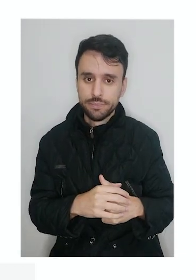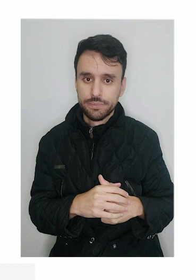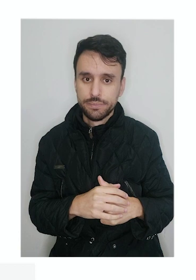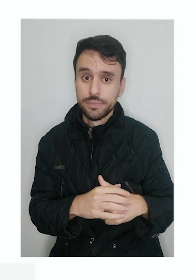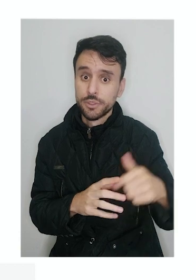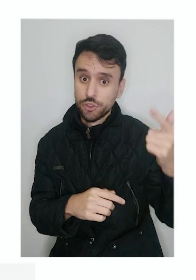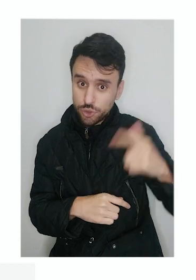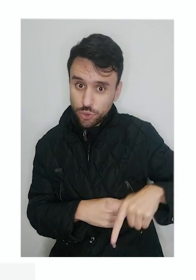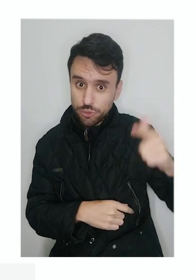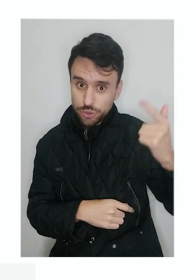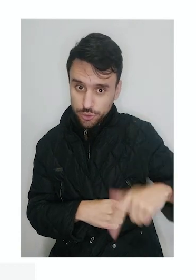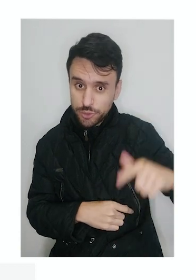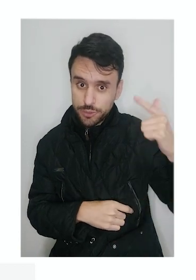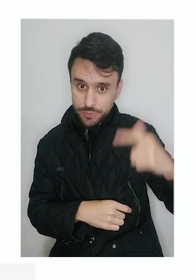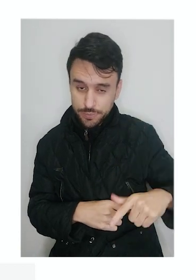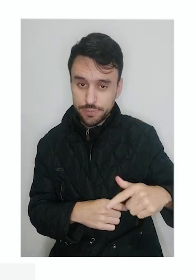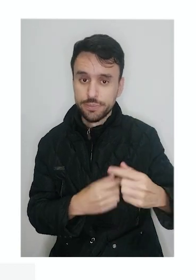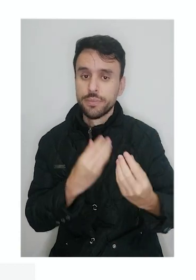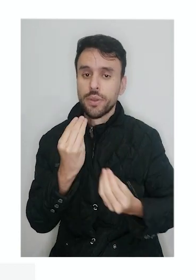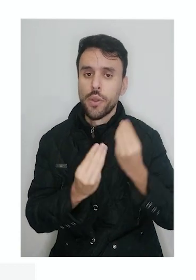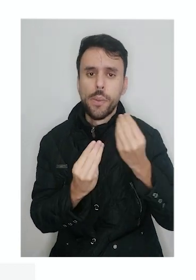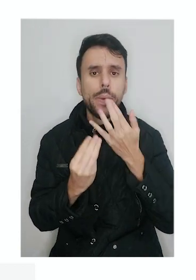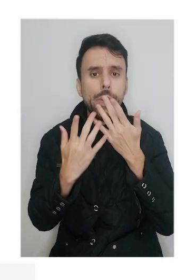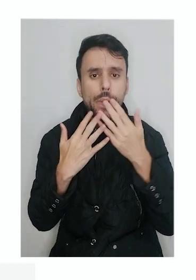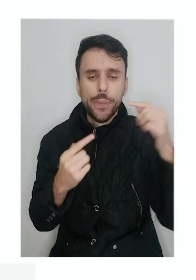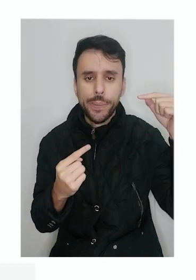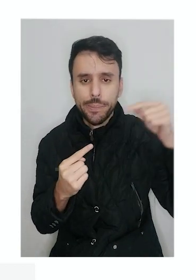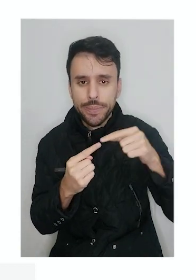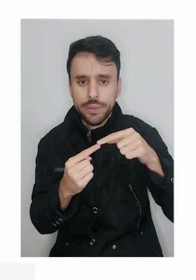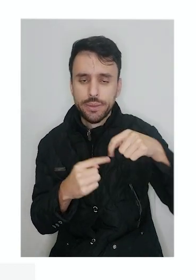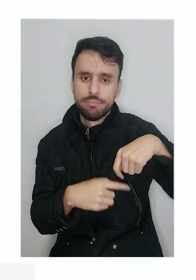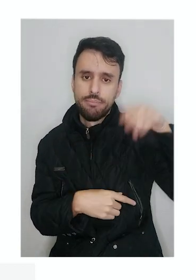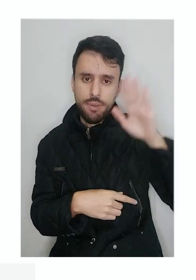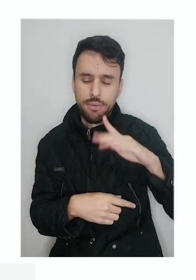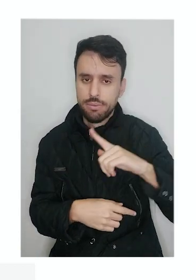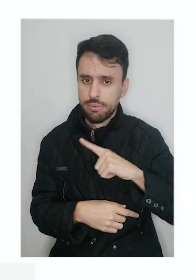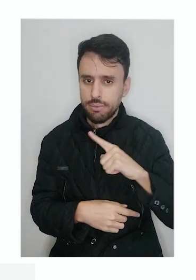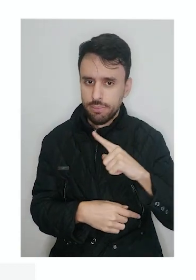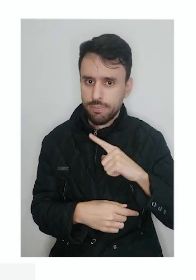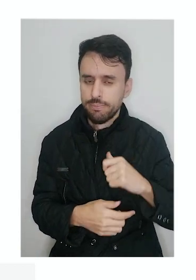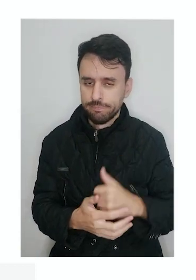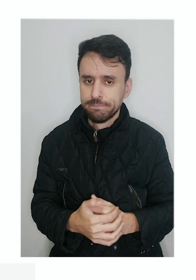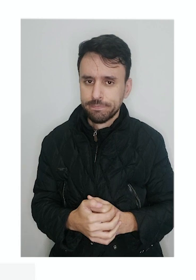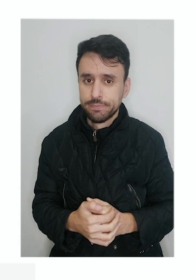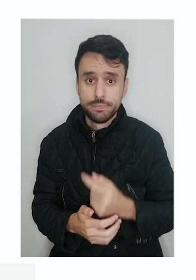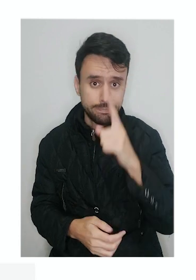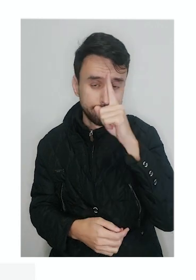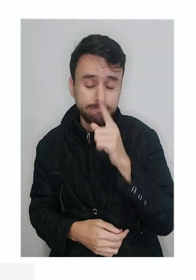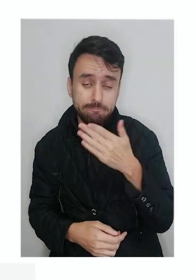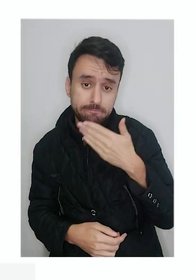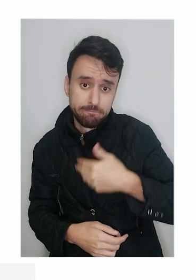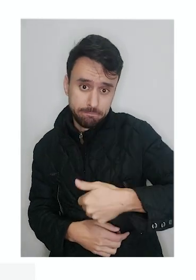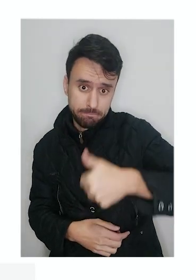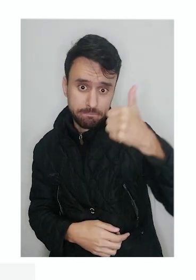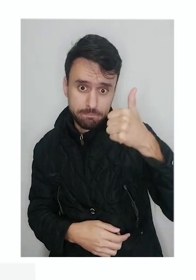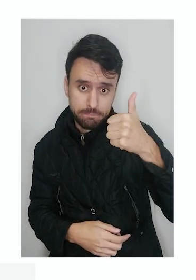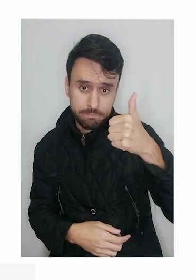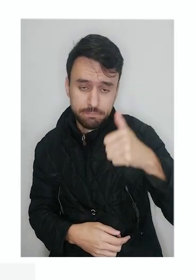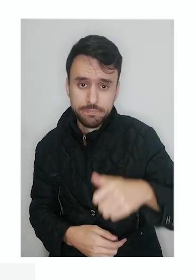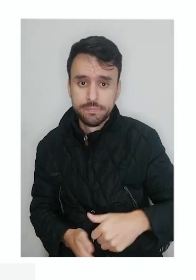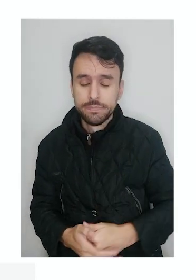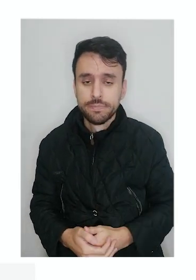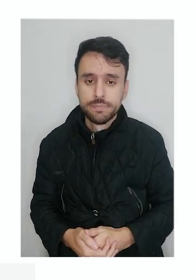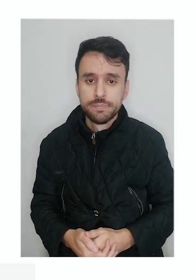tentar de novo. Vamos ver qual cor eu vou escolher agora. Acho que eu vou tentar a amarelo. Vamos ver se eu encontro